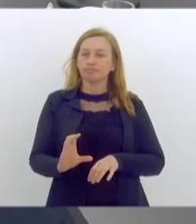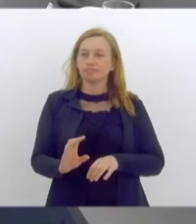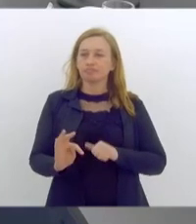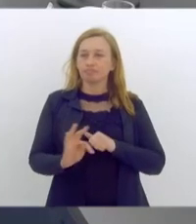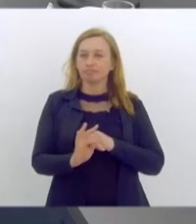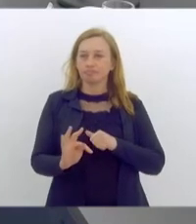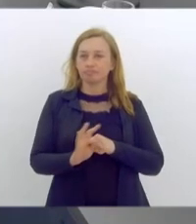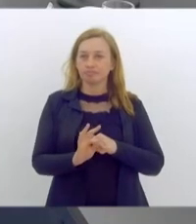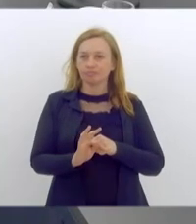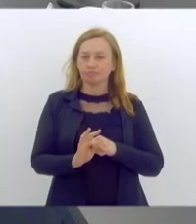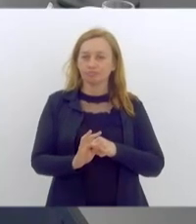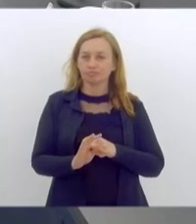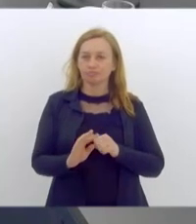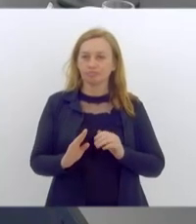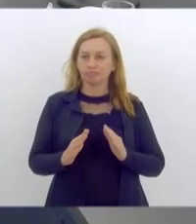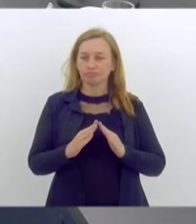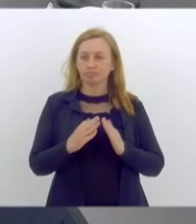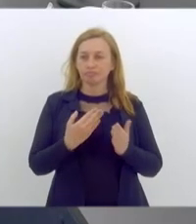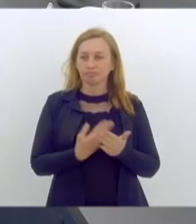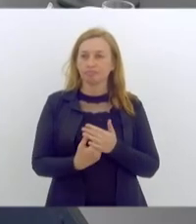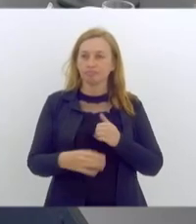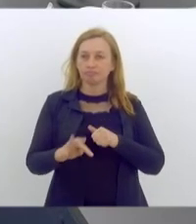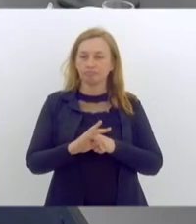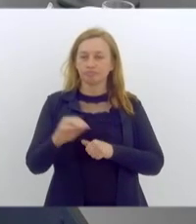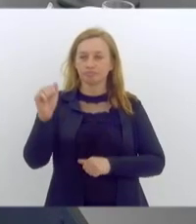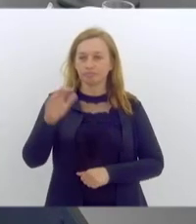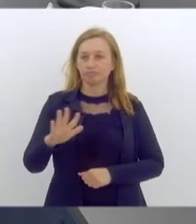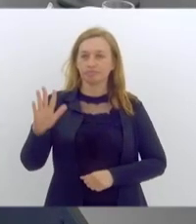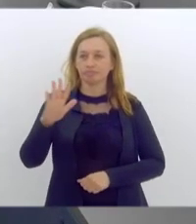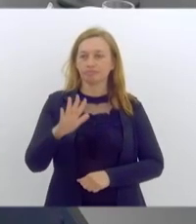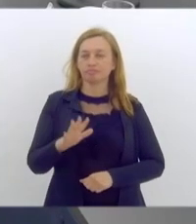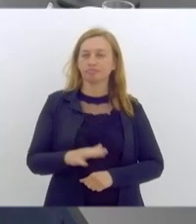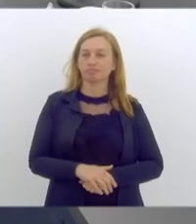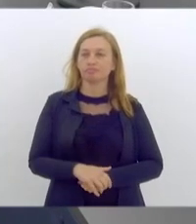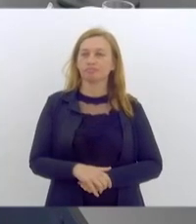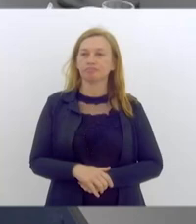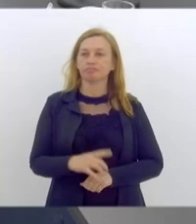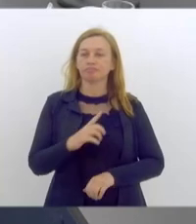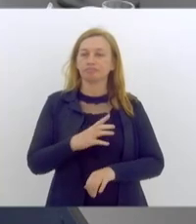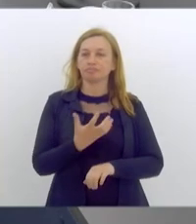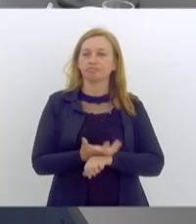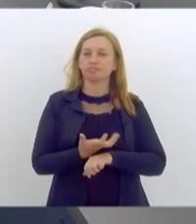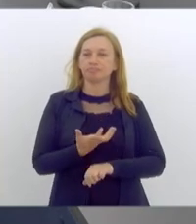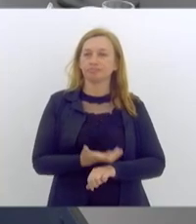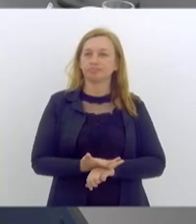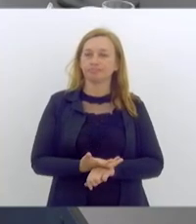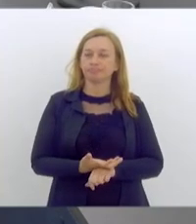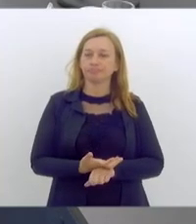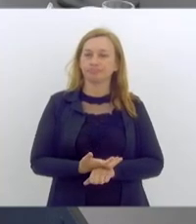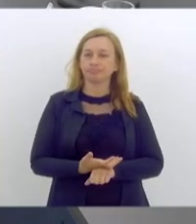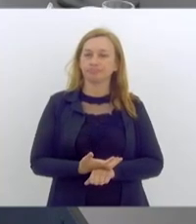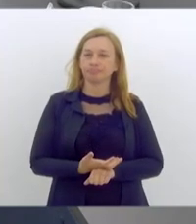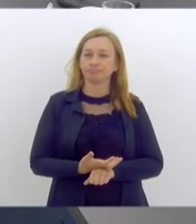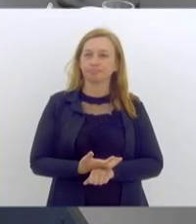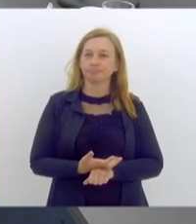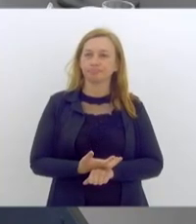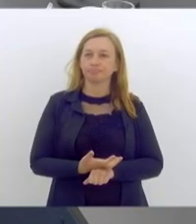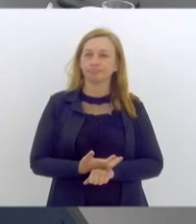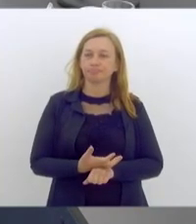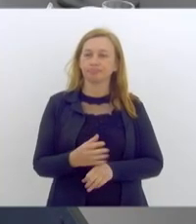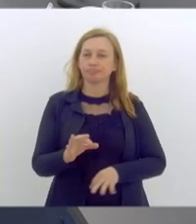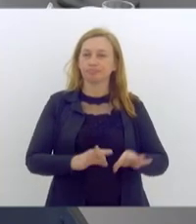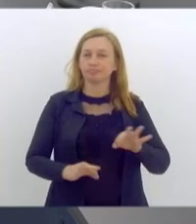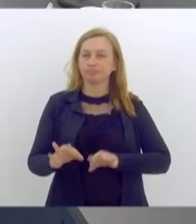na antiga Escola Técnica nacional e lá tinha uma disciplina que era de